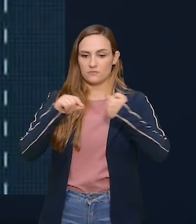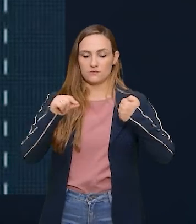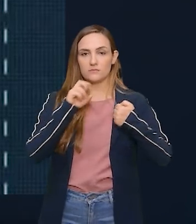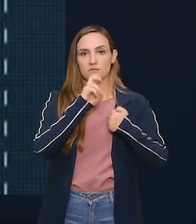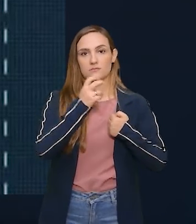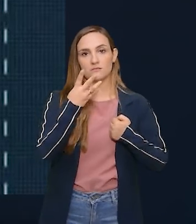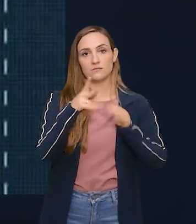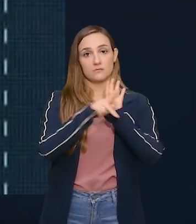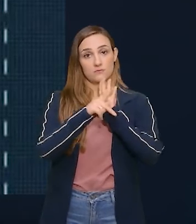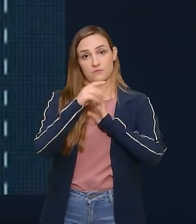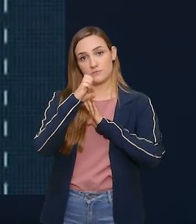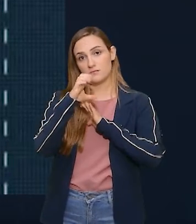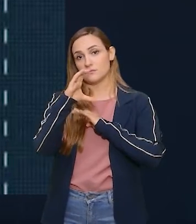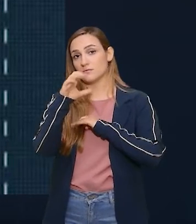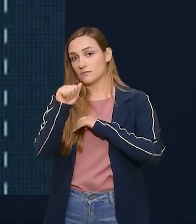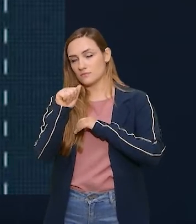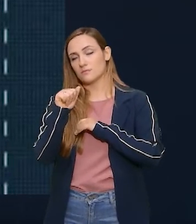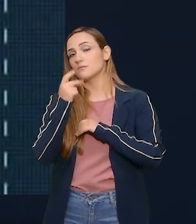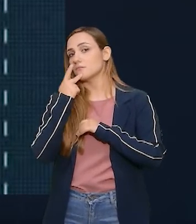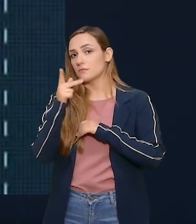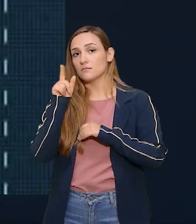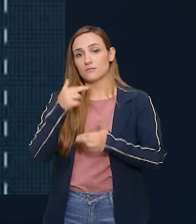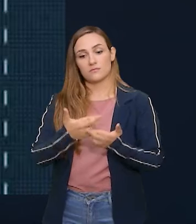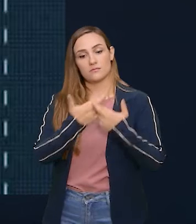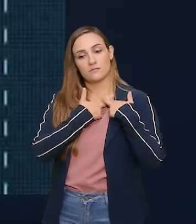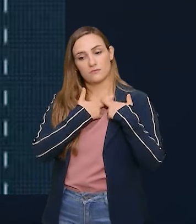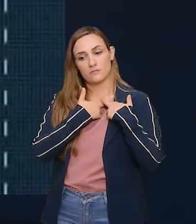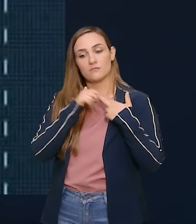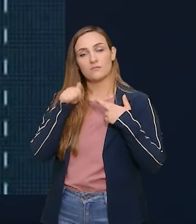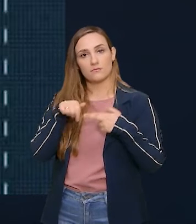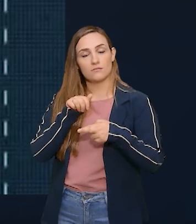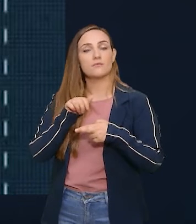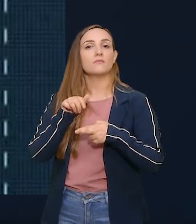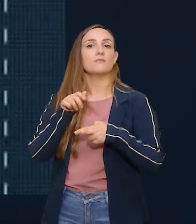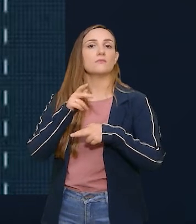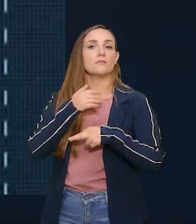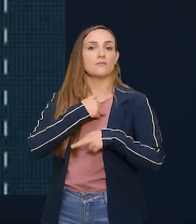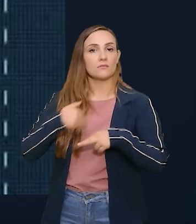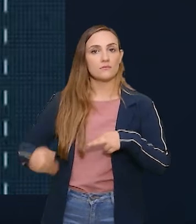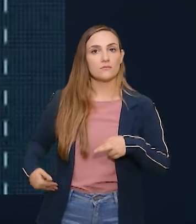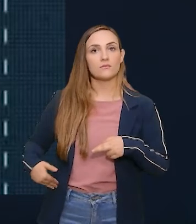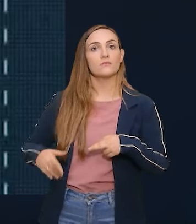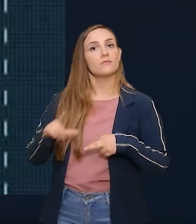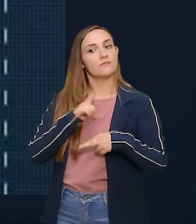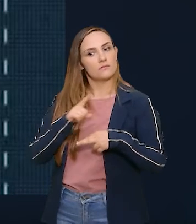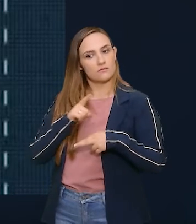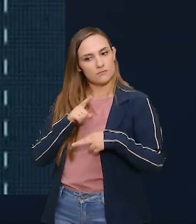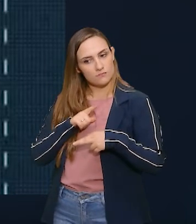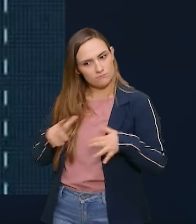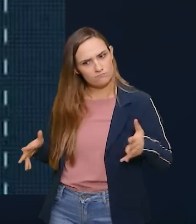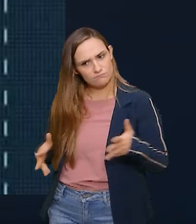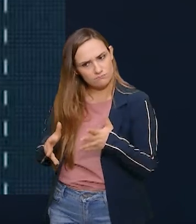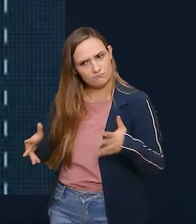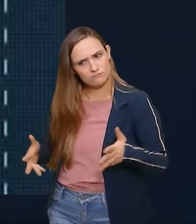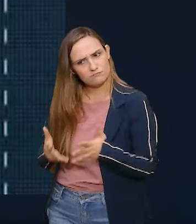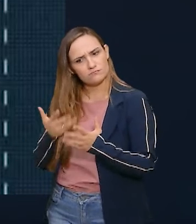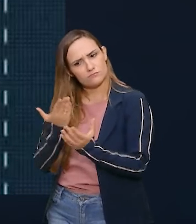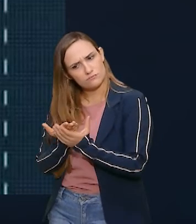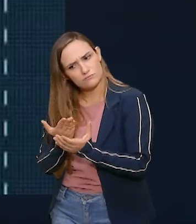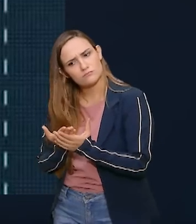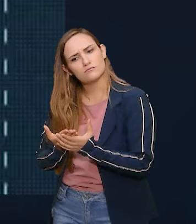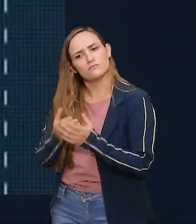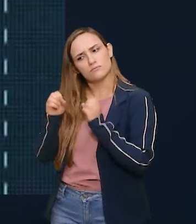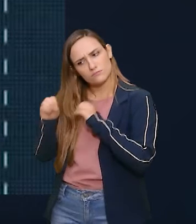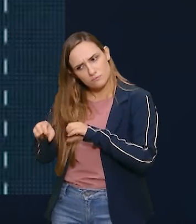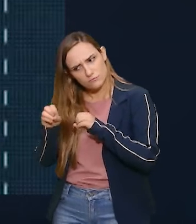prevista em lei. O artigo 54 do Estatuto da Criança e do Adolescente diz que é dever do Estado assegurar a essas pessoas o acesso